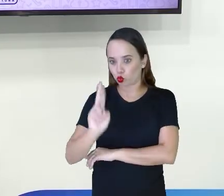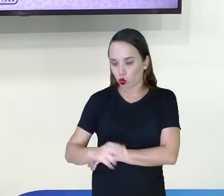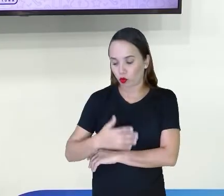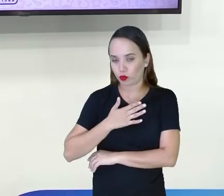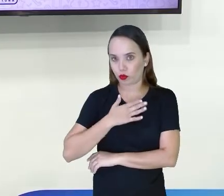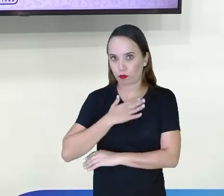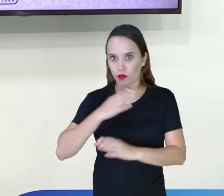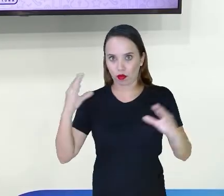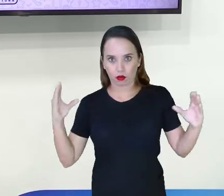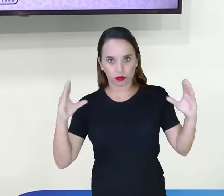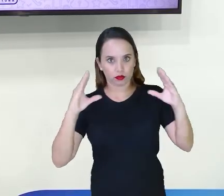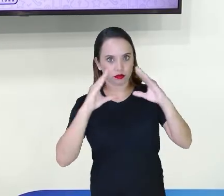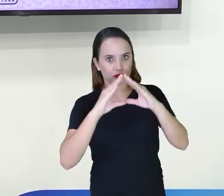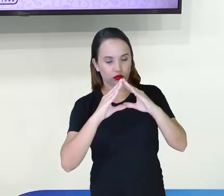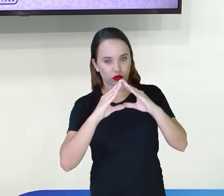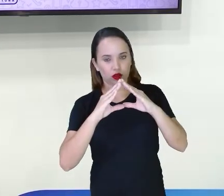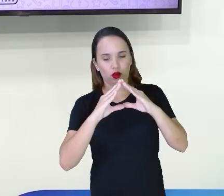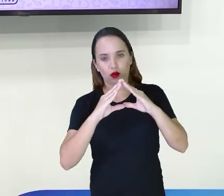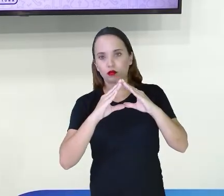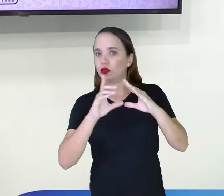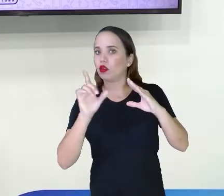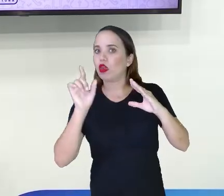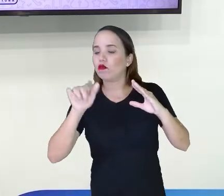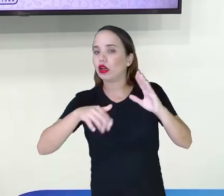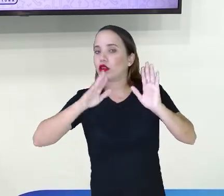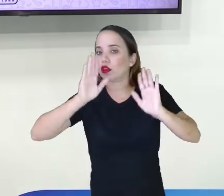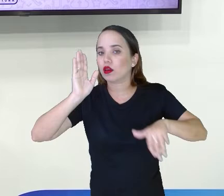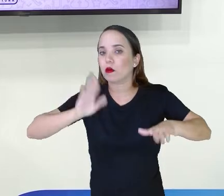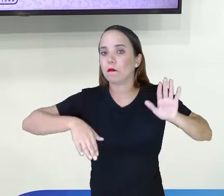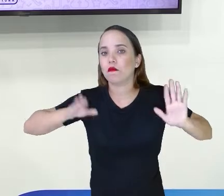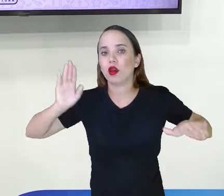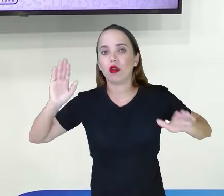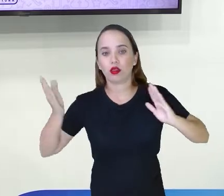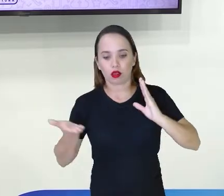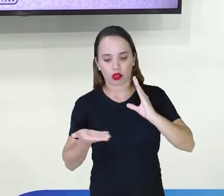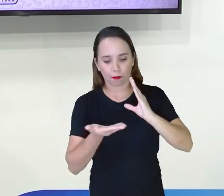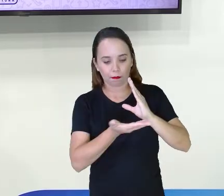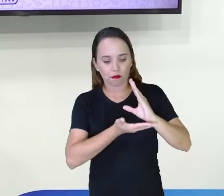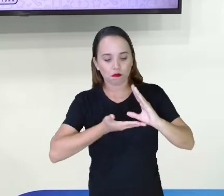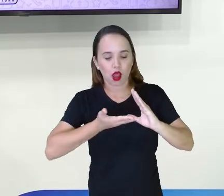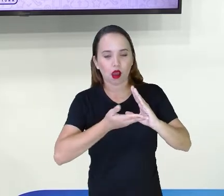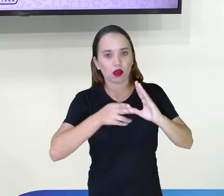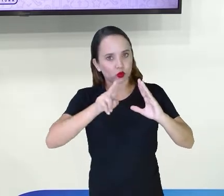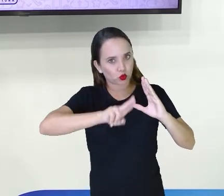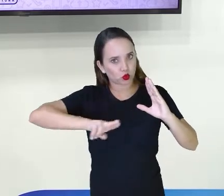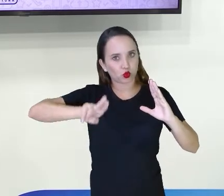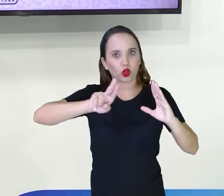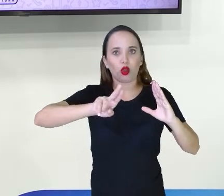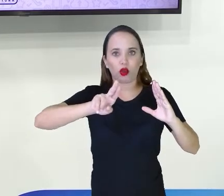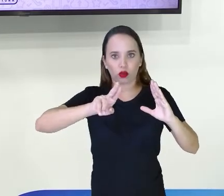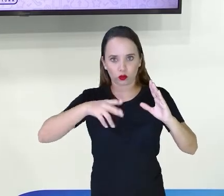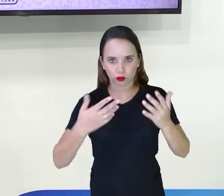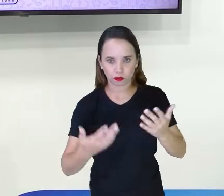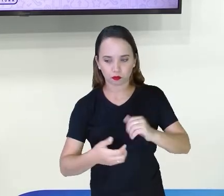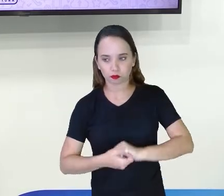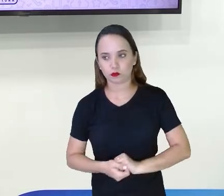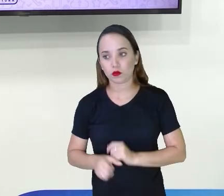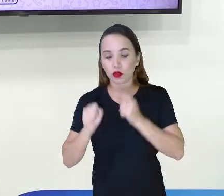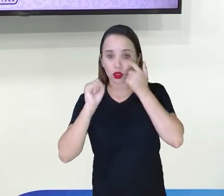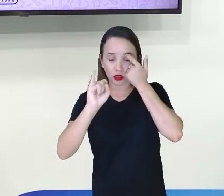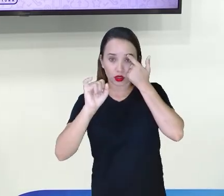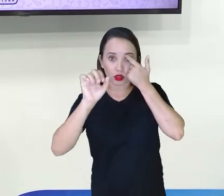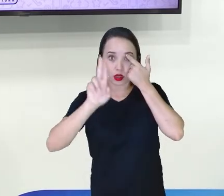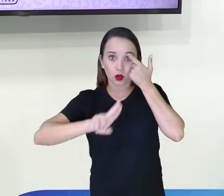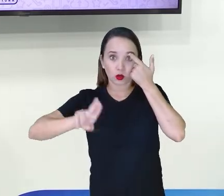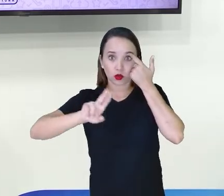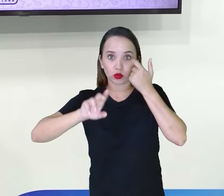dar o nome à minha pirâmide, dependendo do polígono que eu vou utilizar como base. Se eu usei o meu quadrado